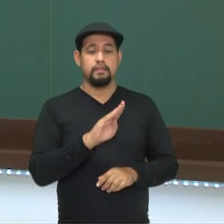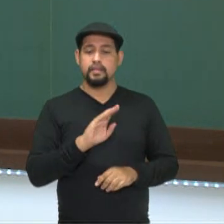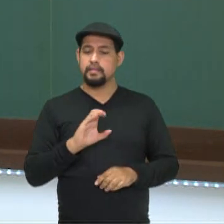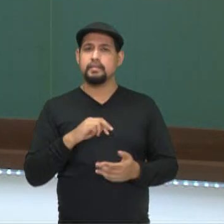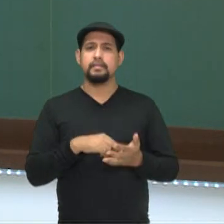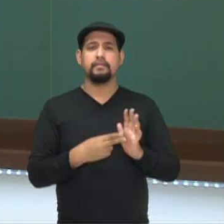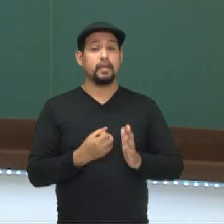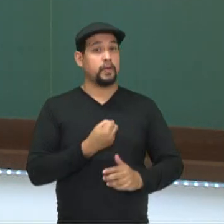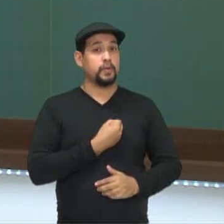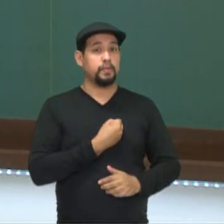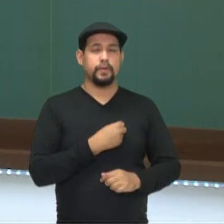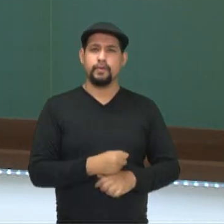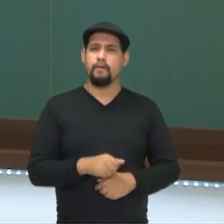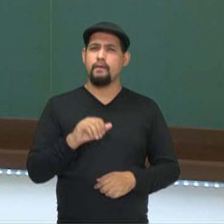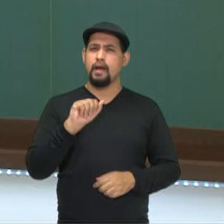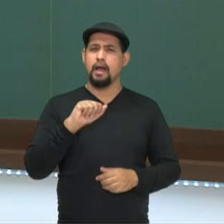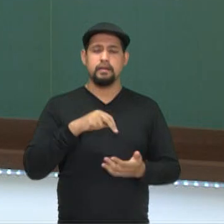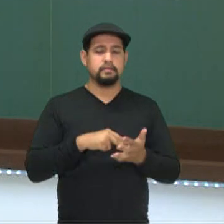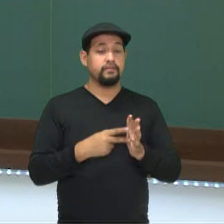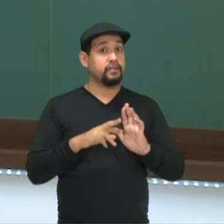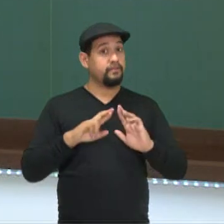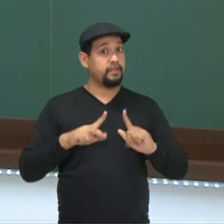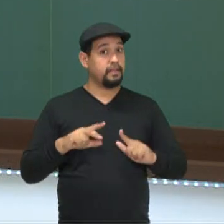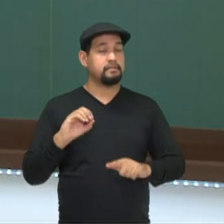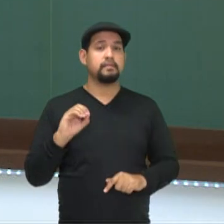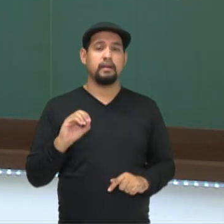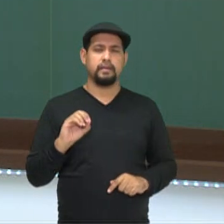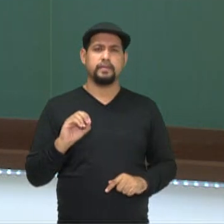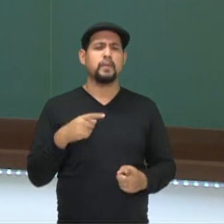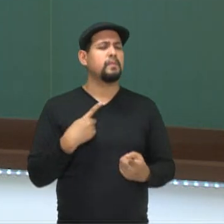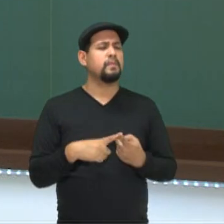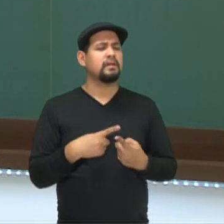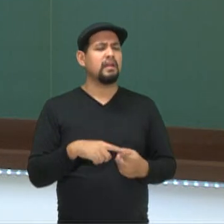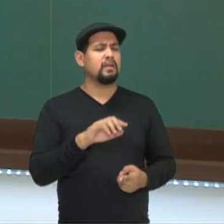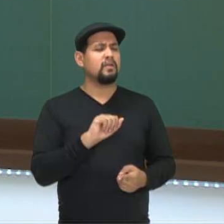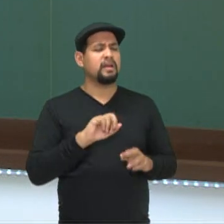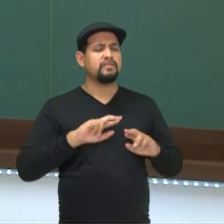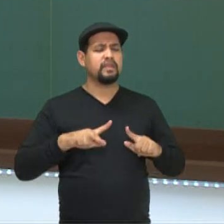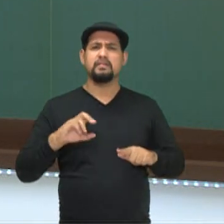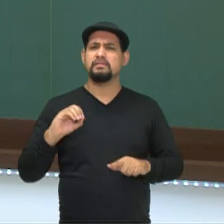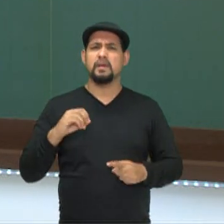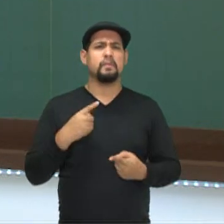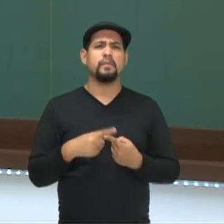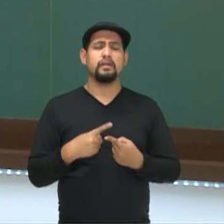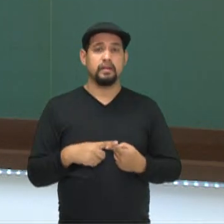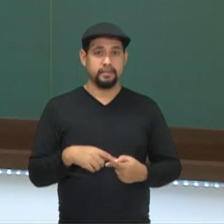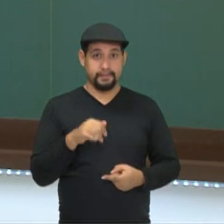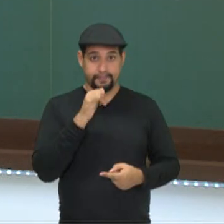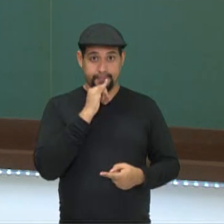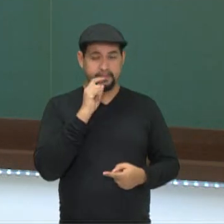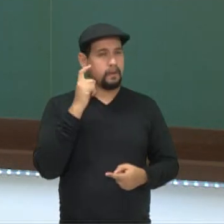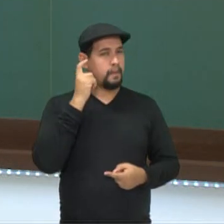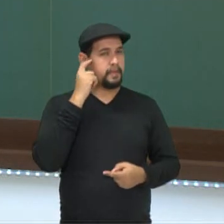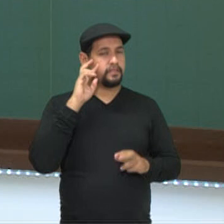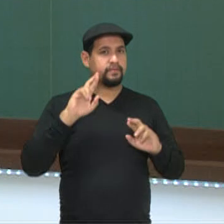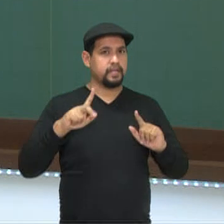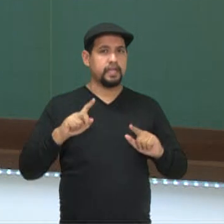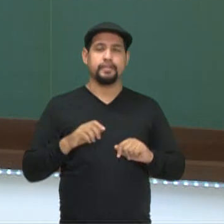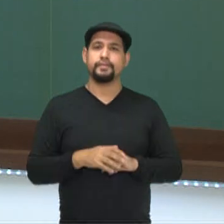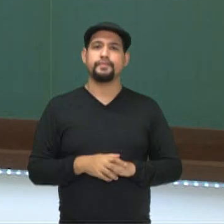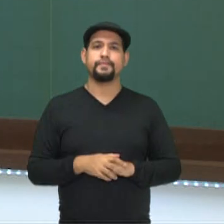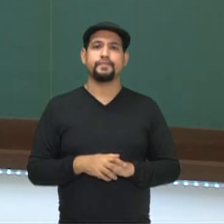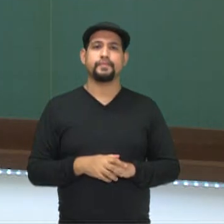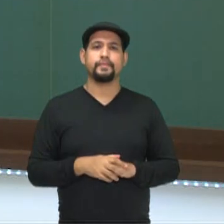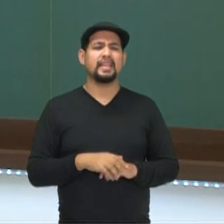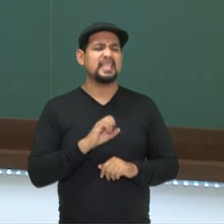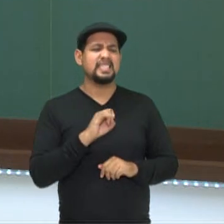números. E o A tem que ser diferente de zero. Por que o A tem que ser diferente de zero? Vamos pensar o contrário, e se ele for